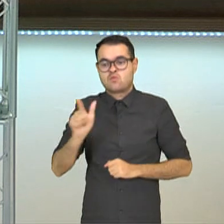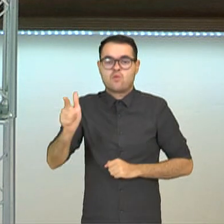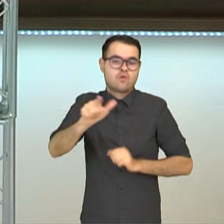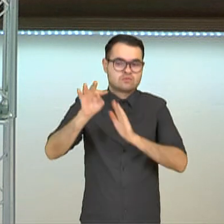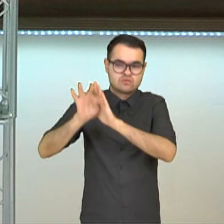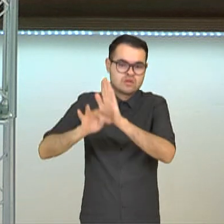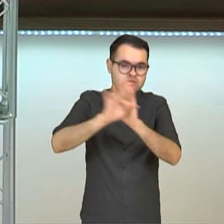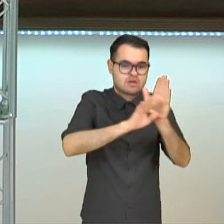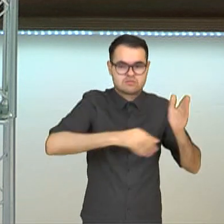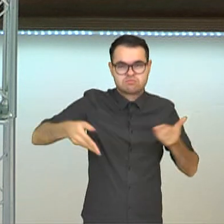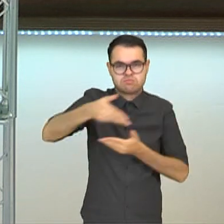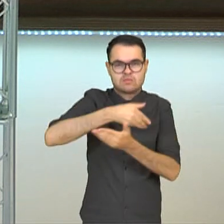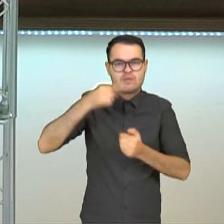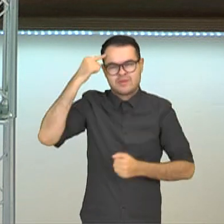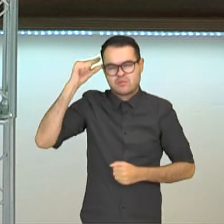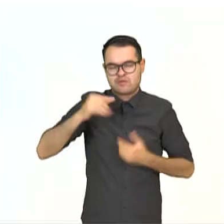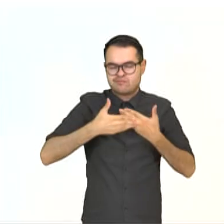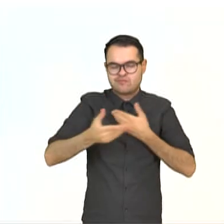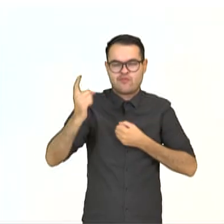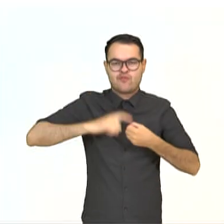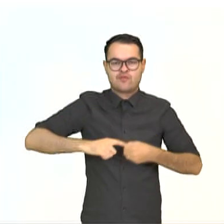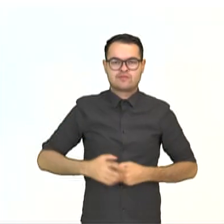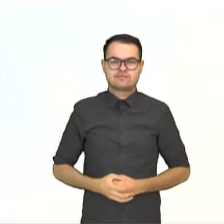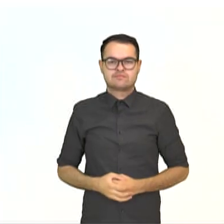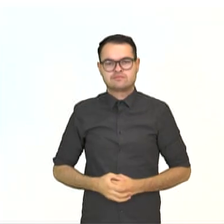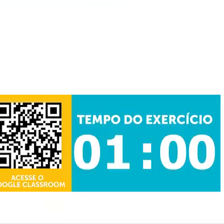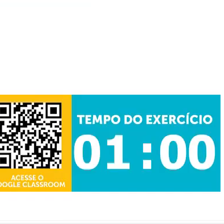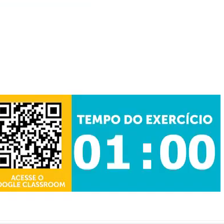textos? Pense um pouquinho, nós já voltamos.